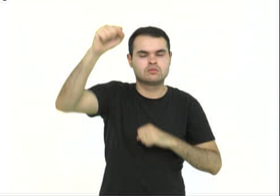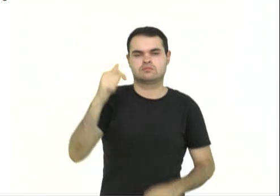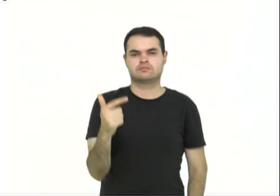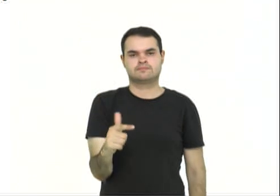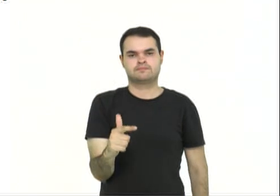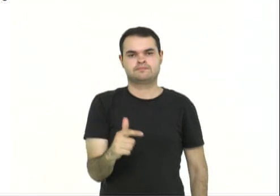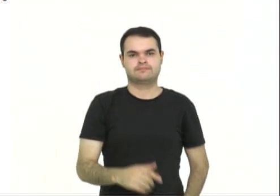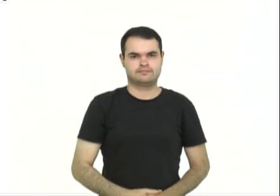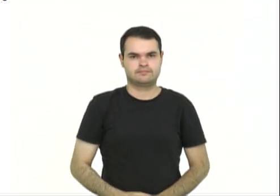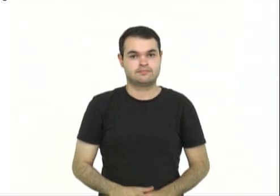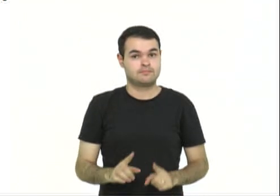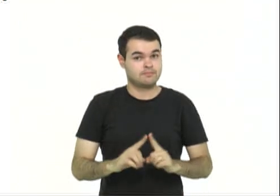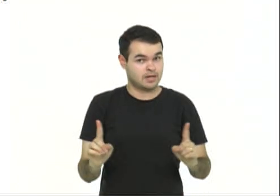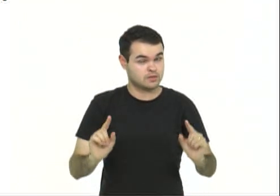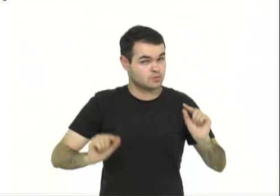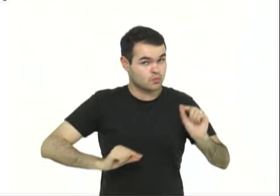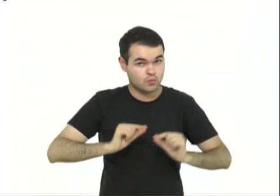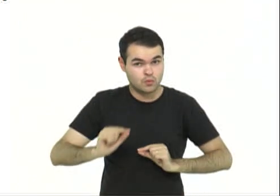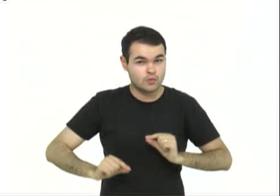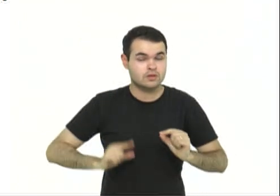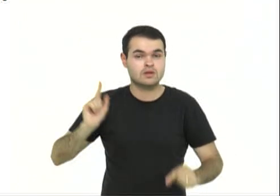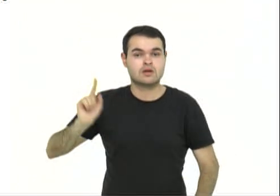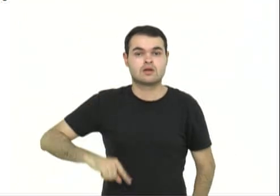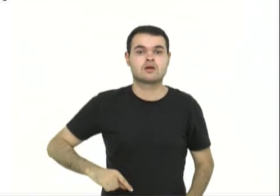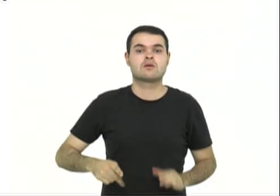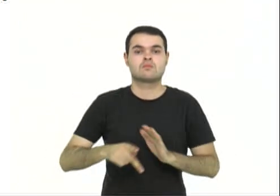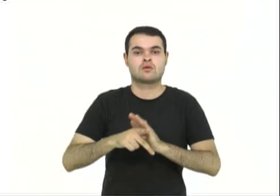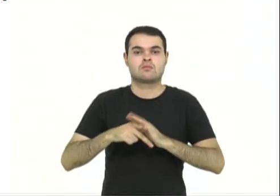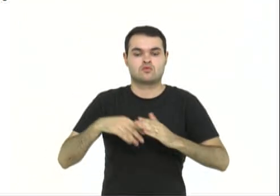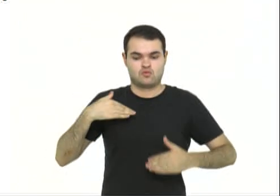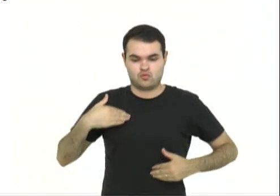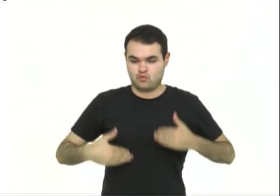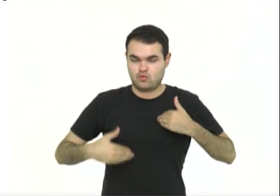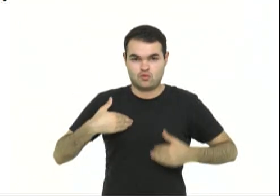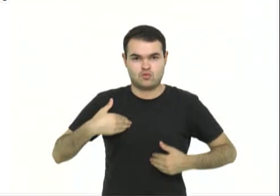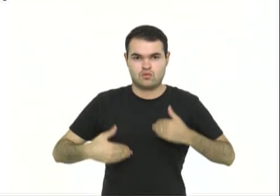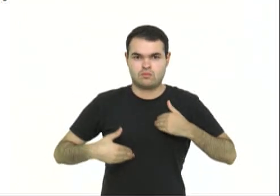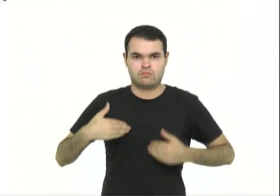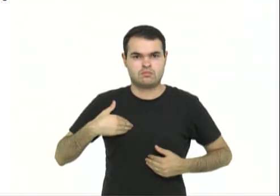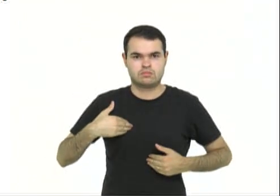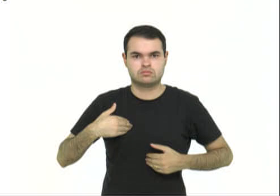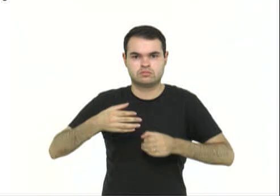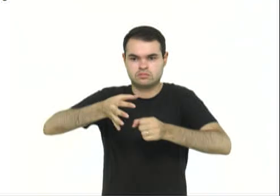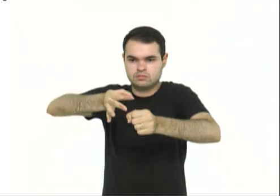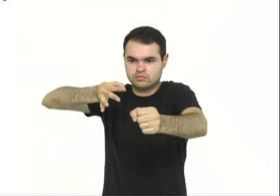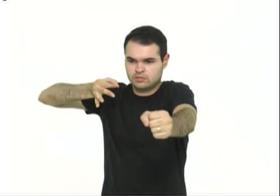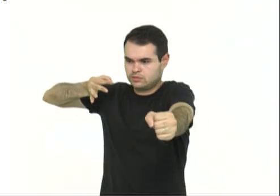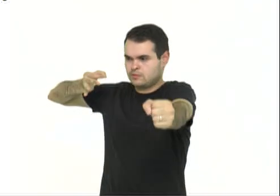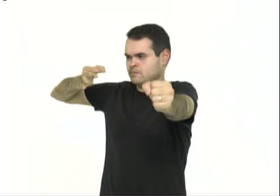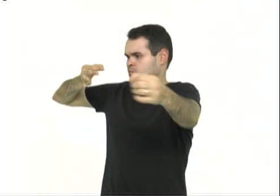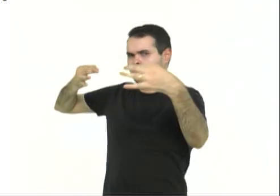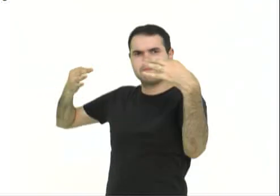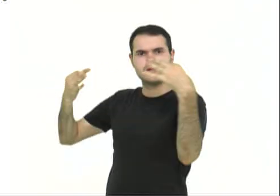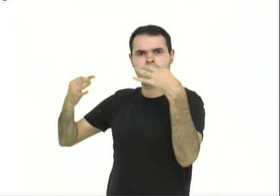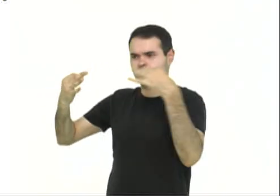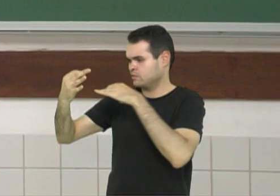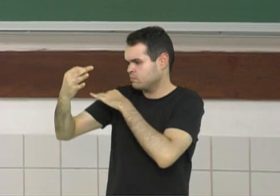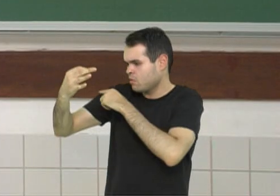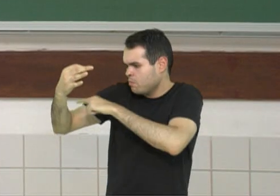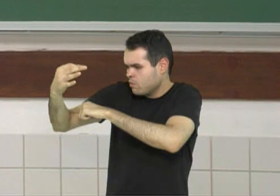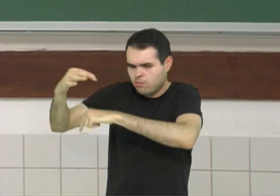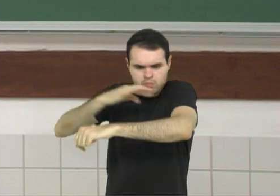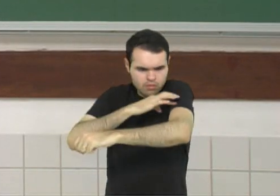Mas sim uma excepcional coordenação motora com o arco e a flecha. Então ele